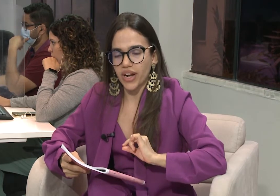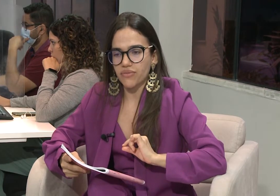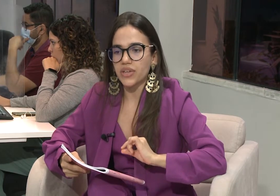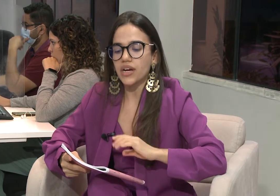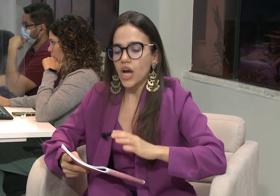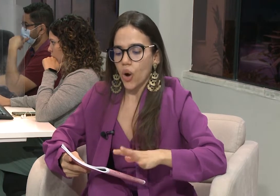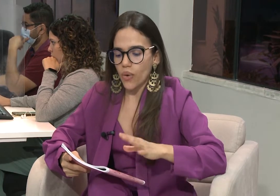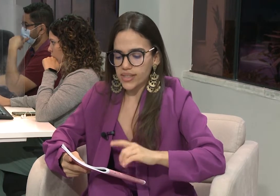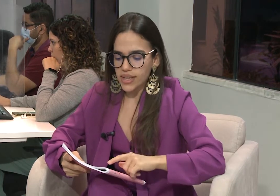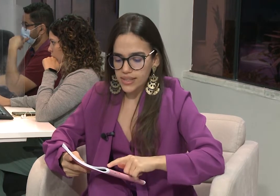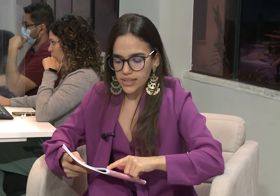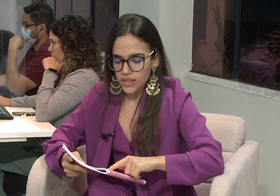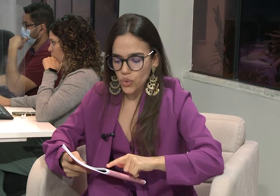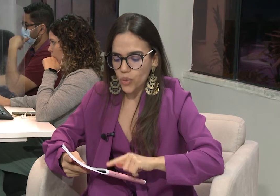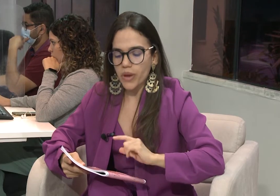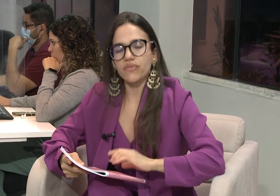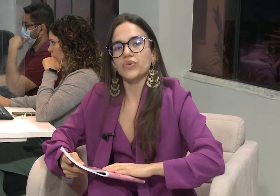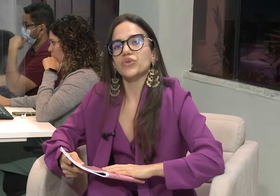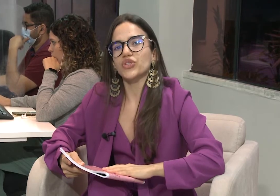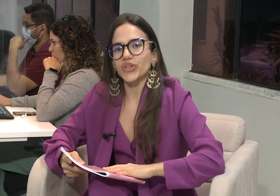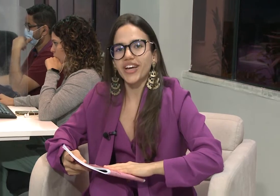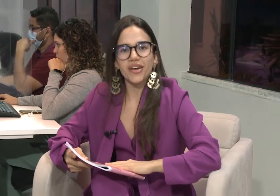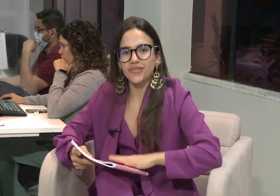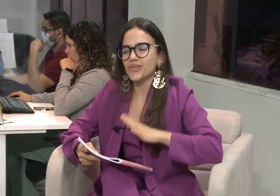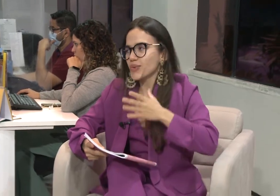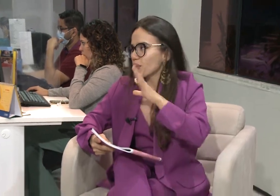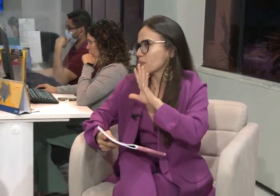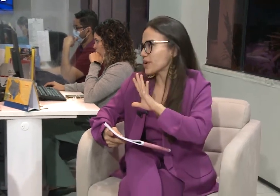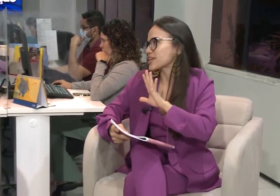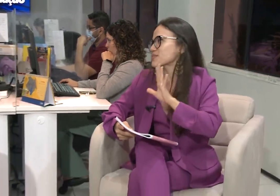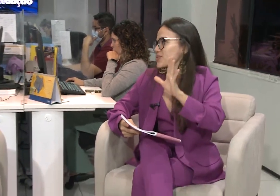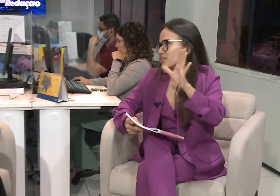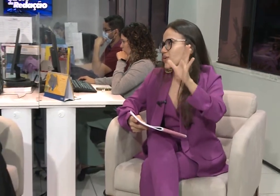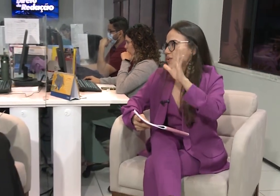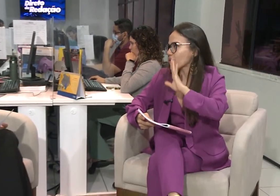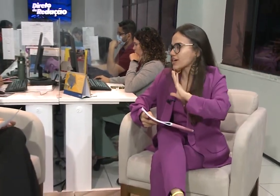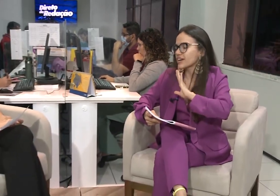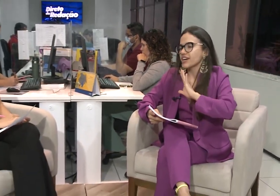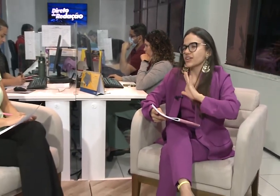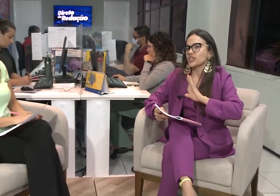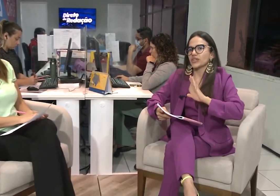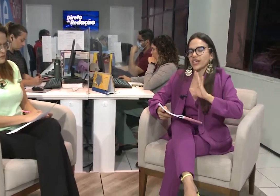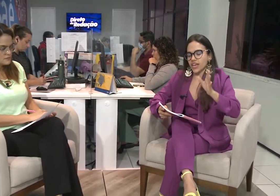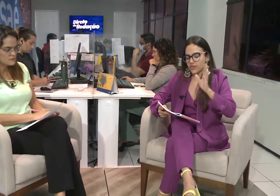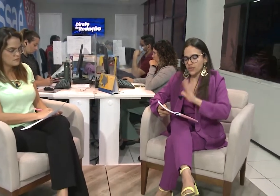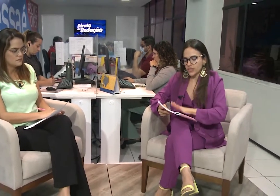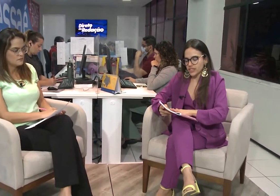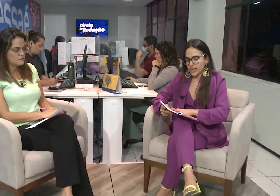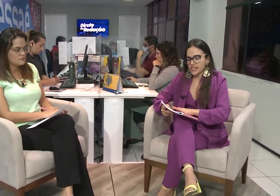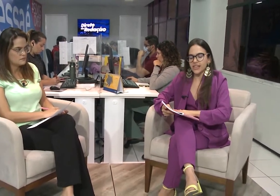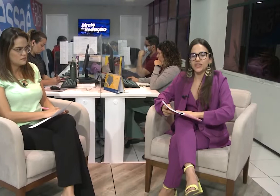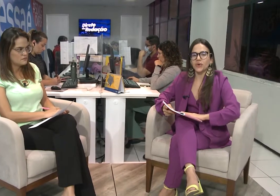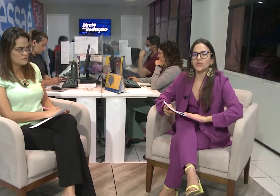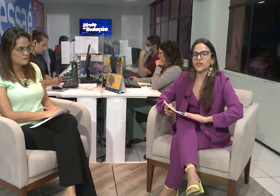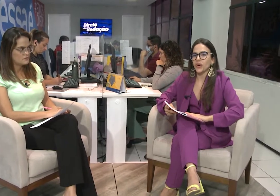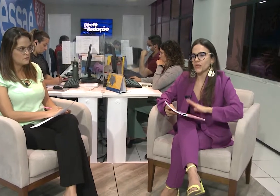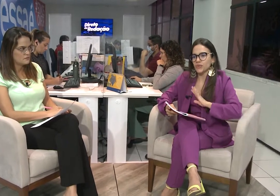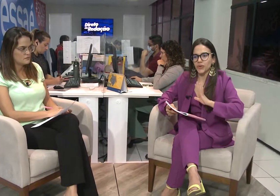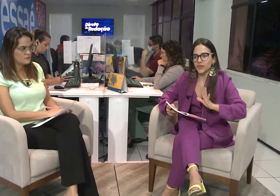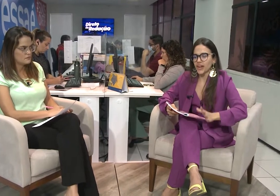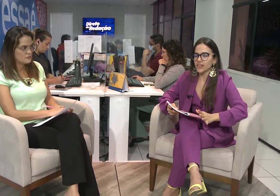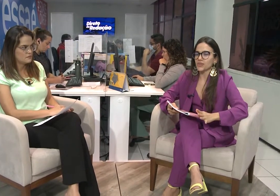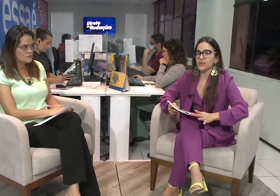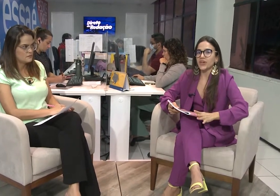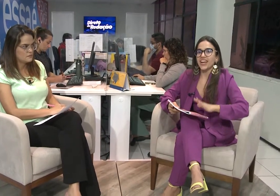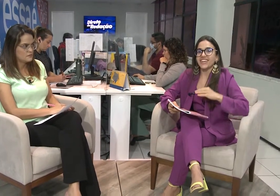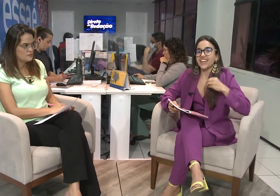na biografia ou acessando o perfil do IJF no Google mesmo. Você coloca IJF e você tem acesso ao manual de